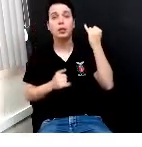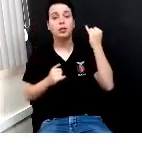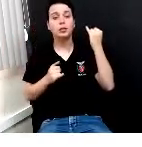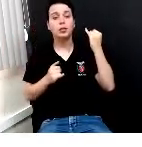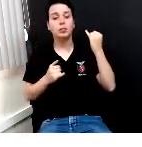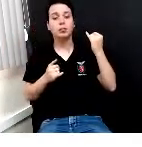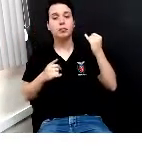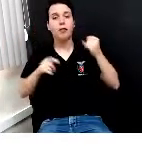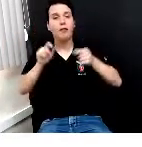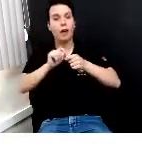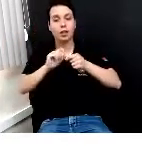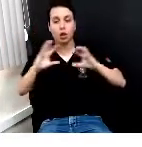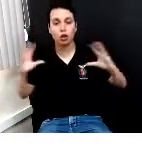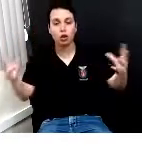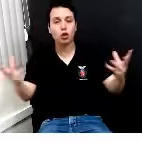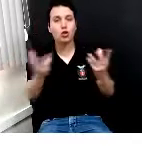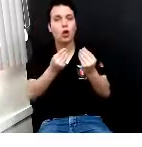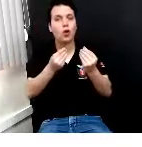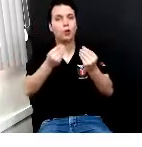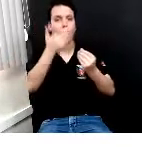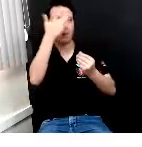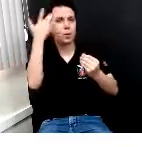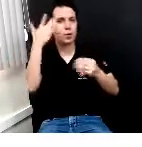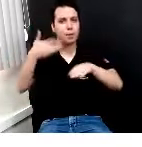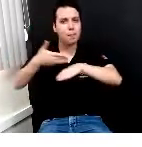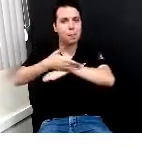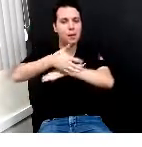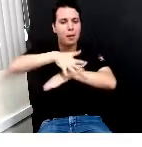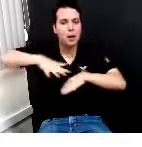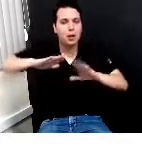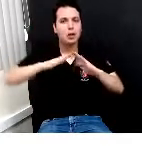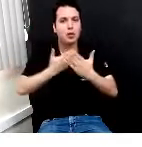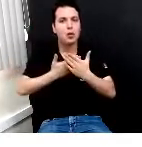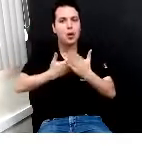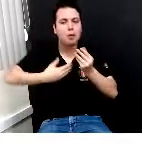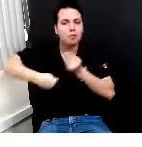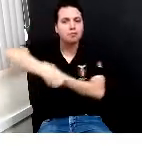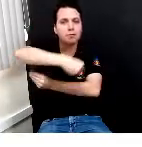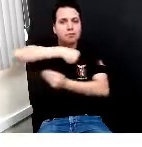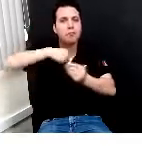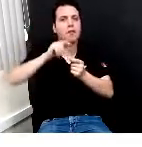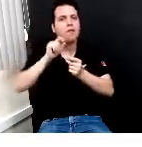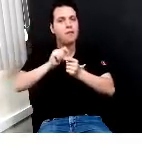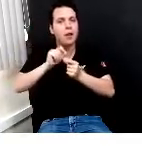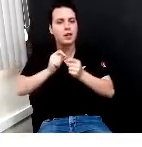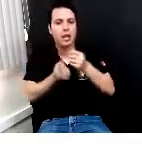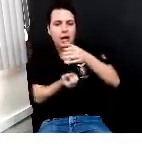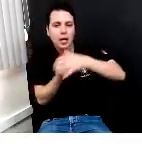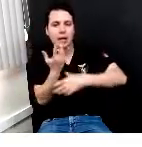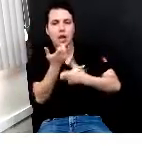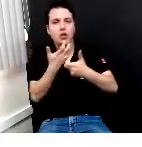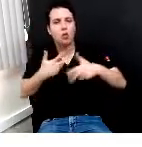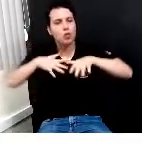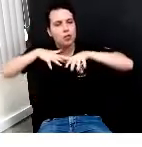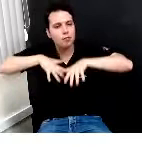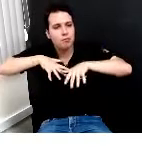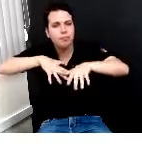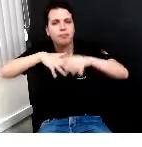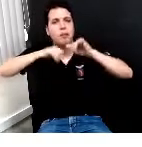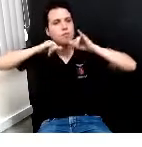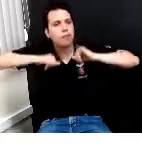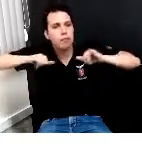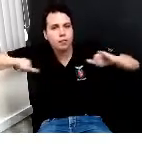que participam do espaço escolar. É necessário engajar as pessoas, e não tem como mobilizar se a gente